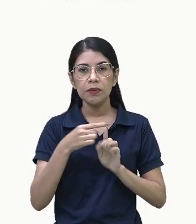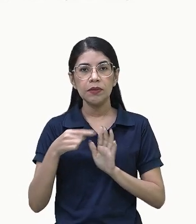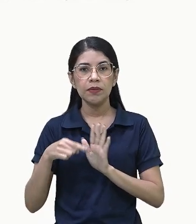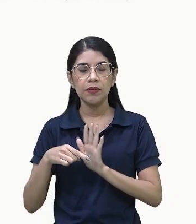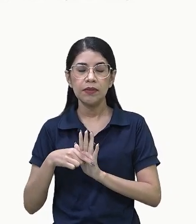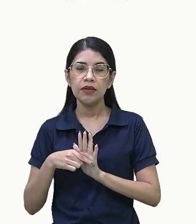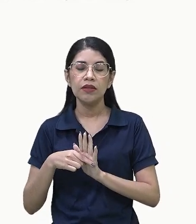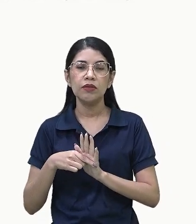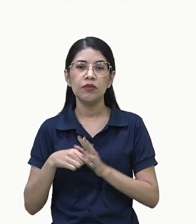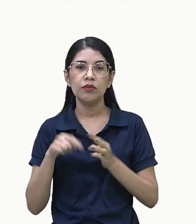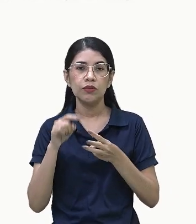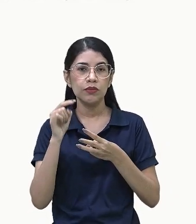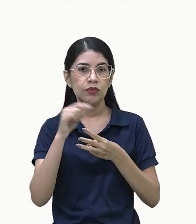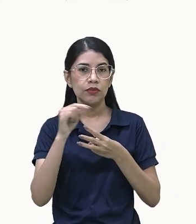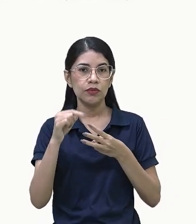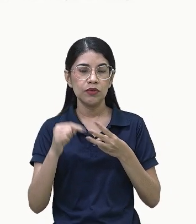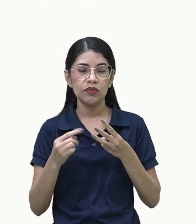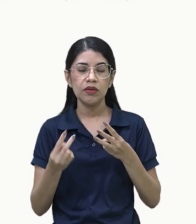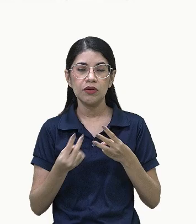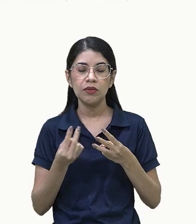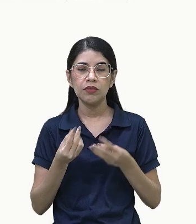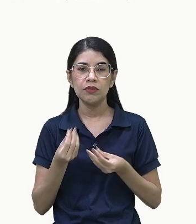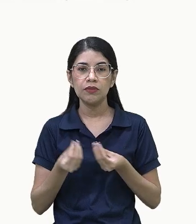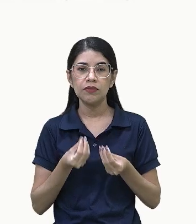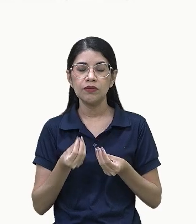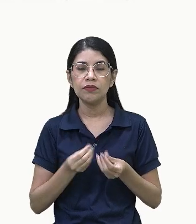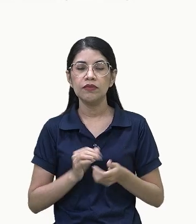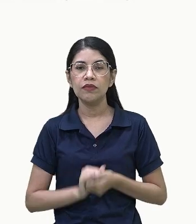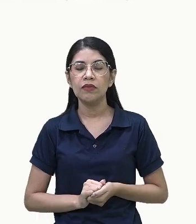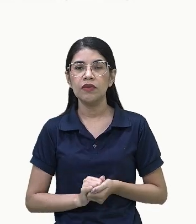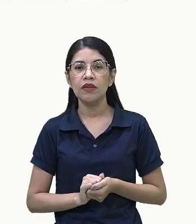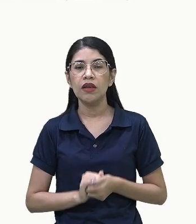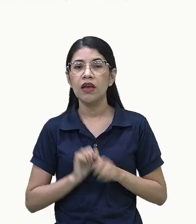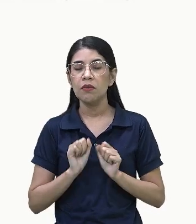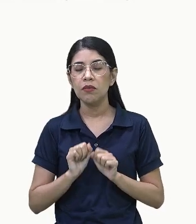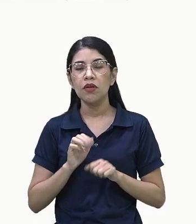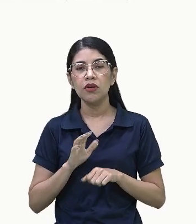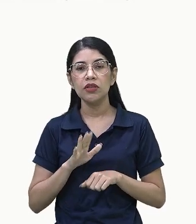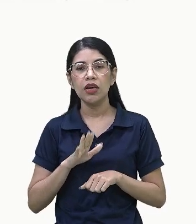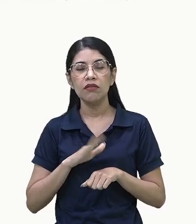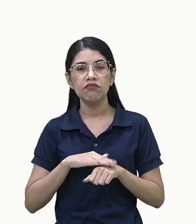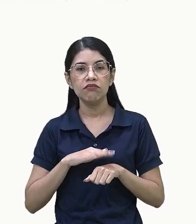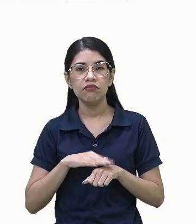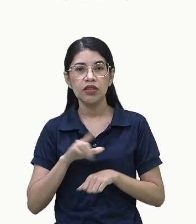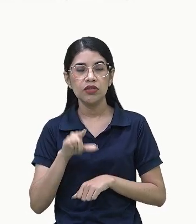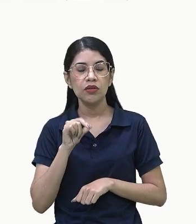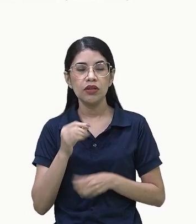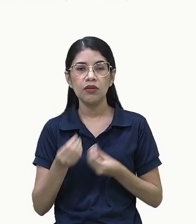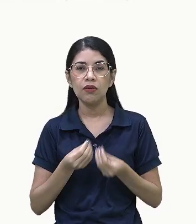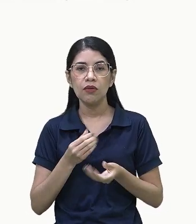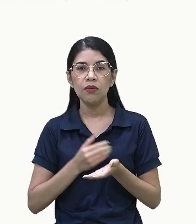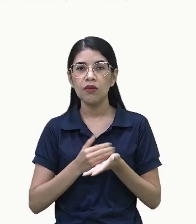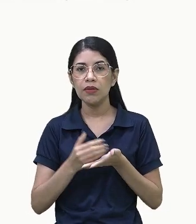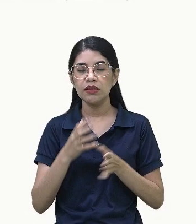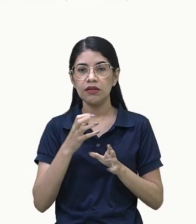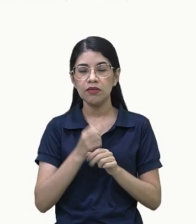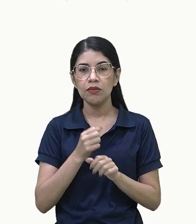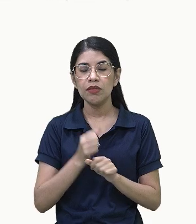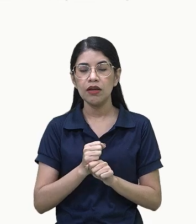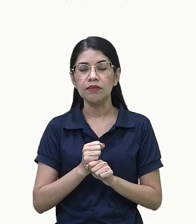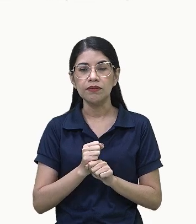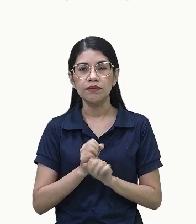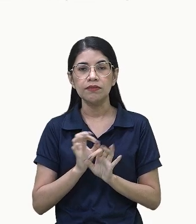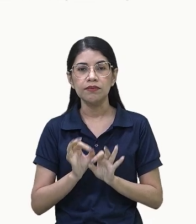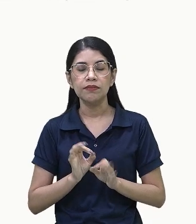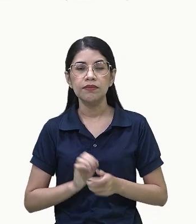entre esses 3 valores. Aí, nesse caso, você pode escolher com qual deles começar, não tem problema nenhum. Então, o